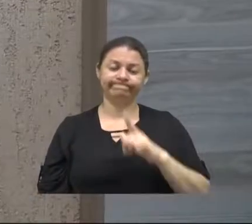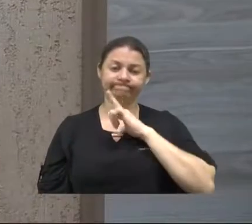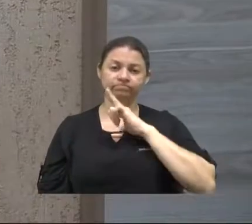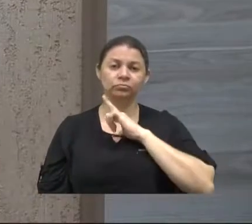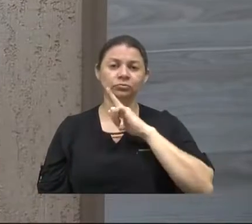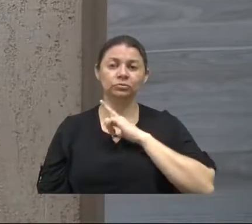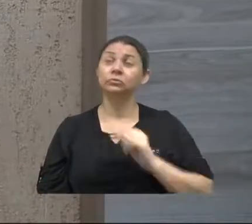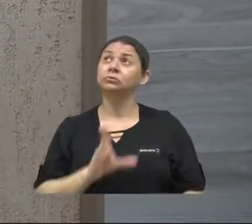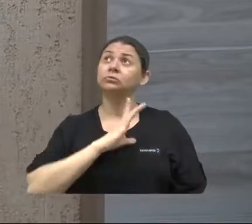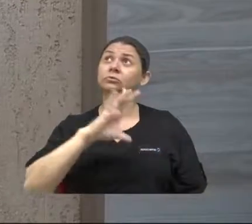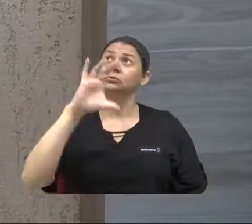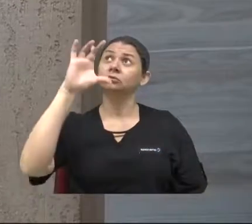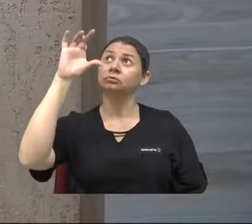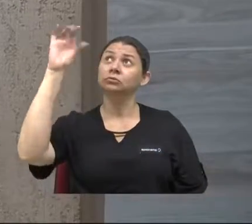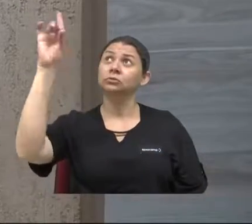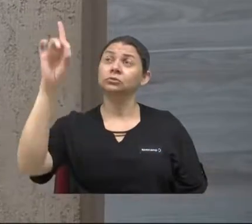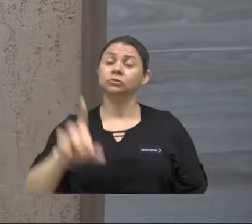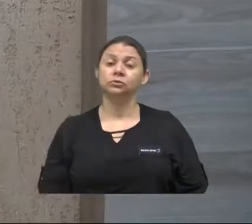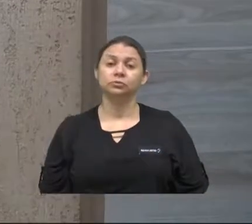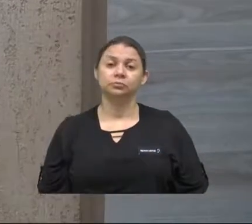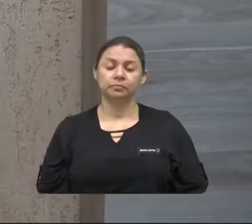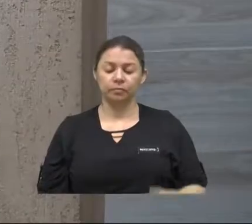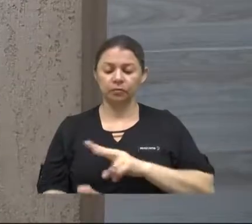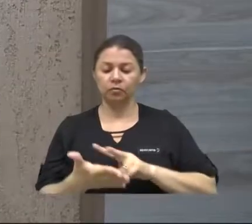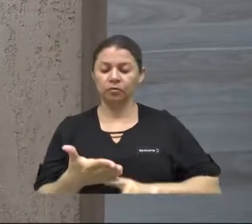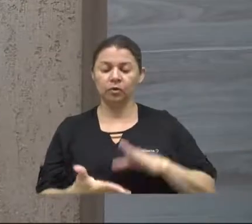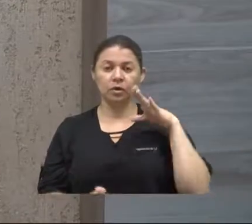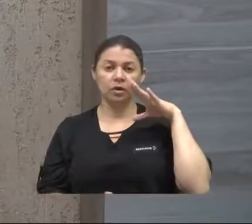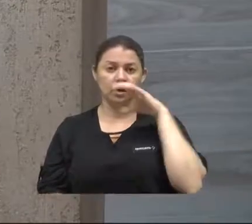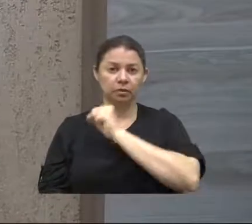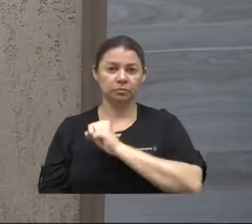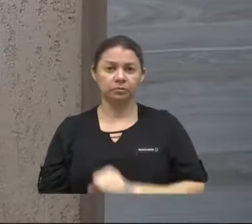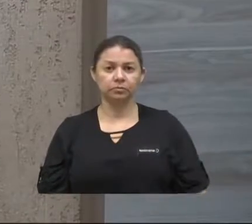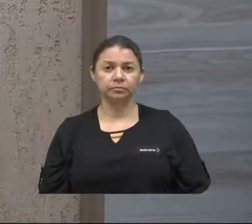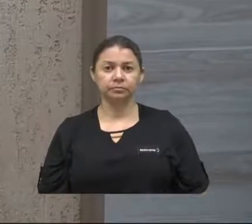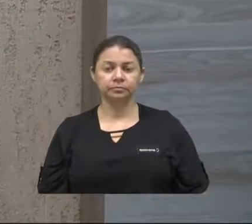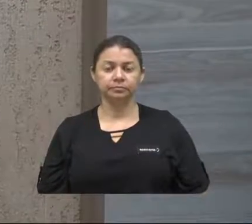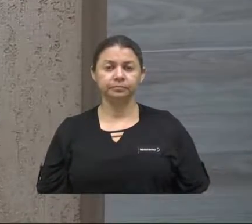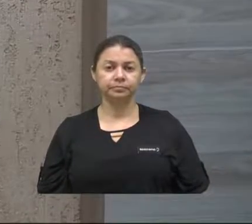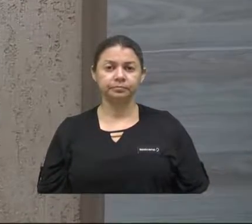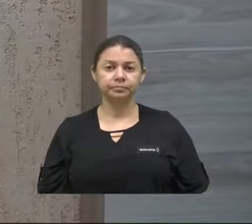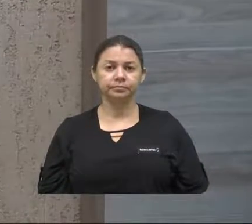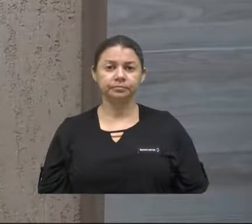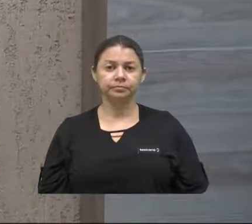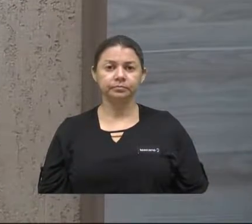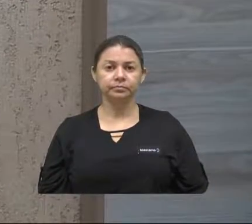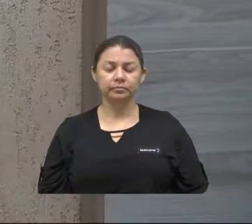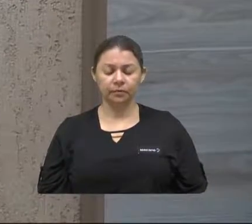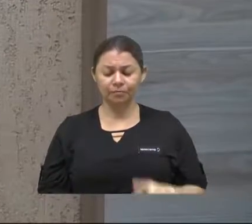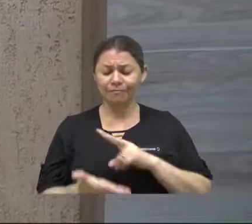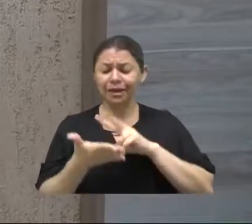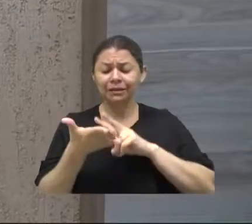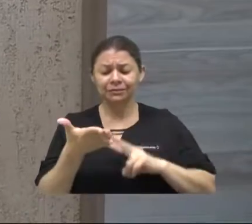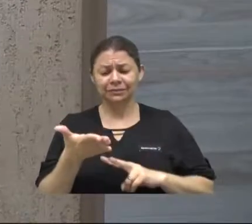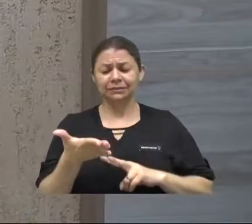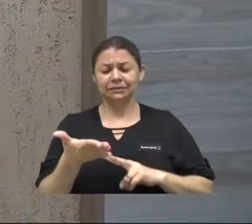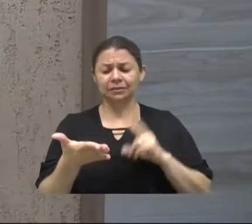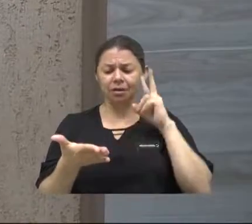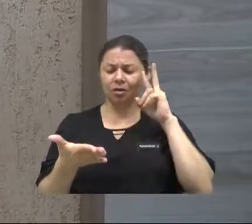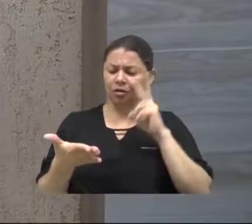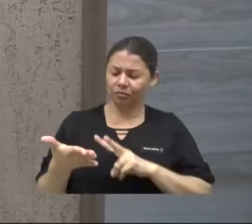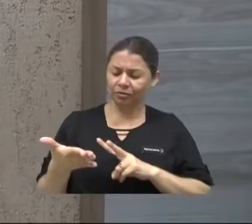de Deus. E gostaria também de ler rapidinho aqui uma coisa que eu acabei lendo e me parece que era de